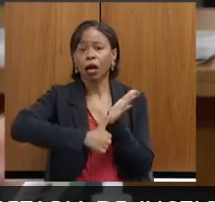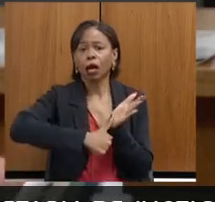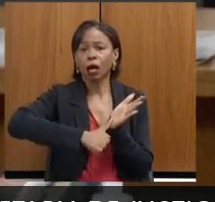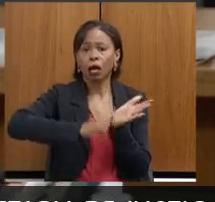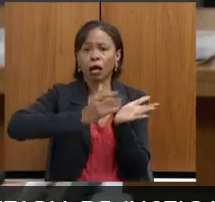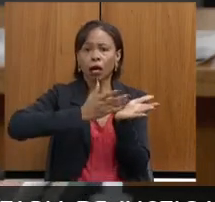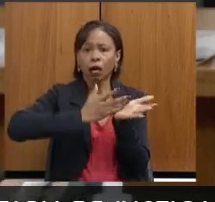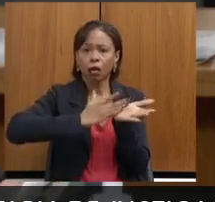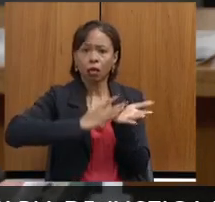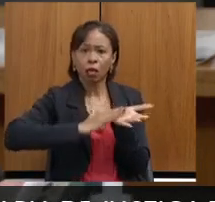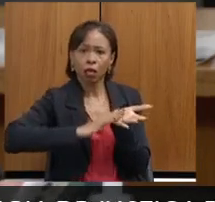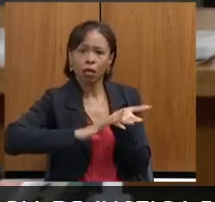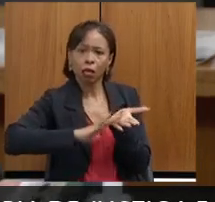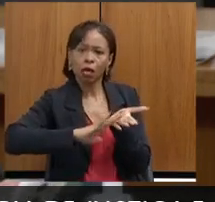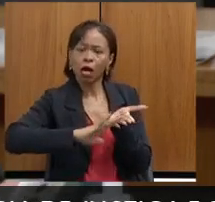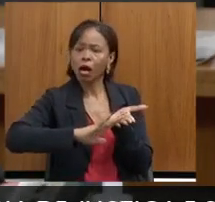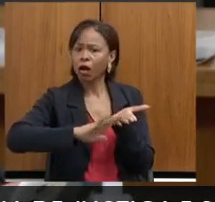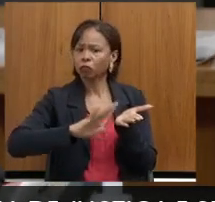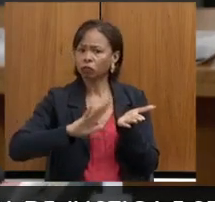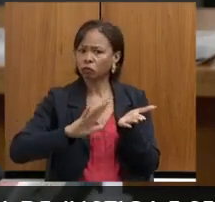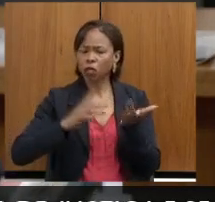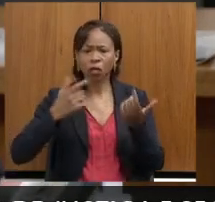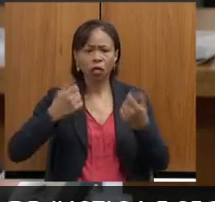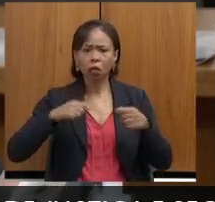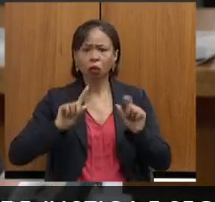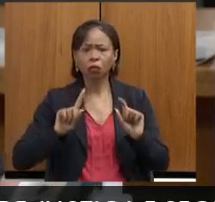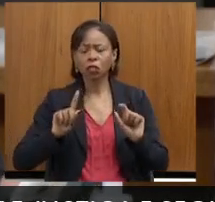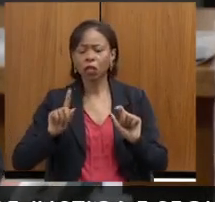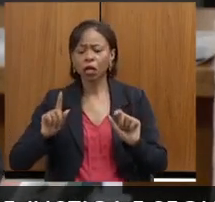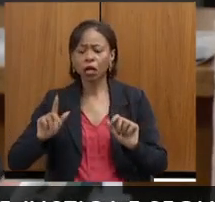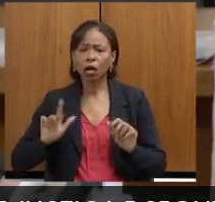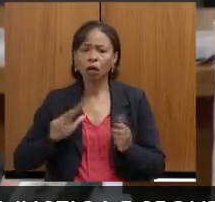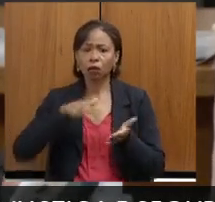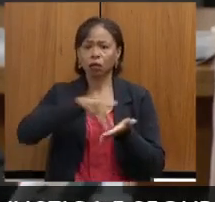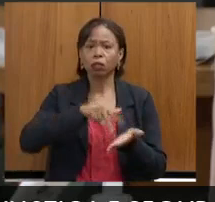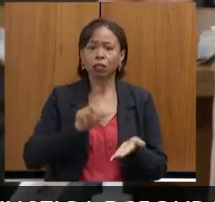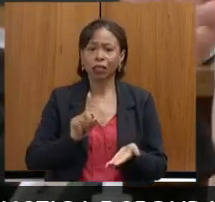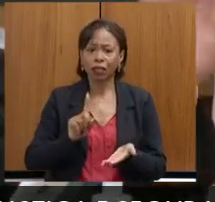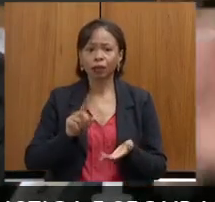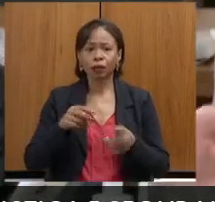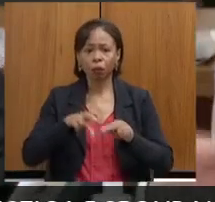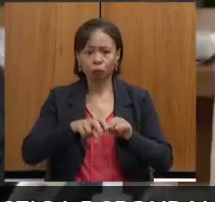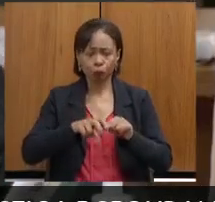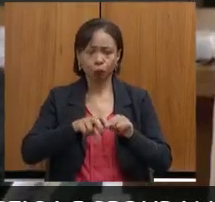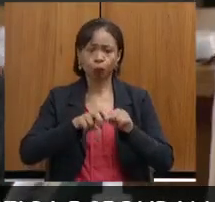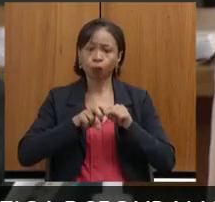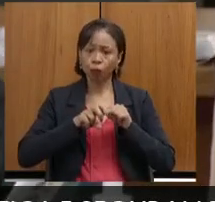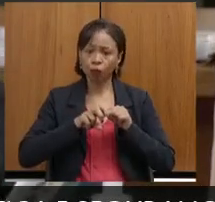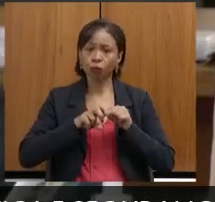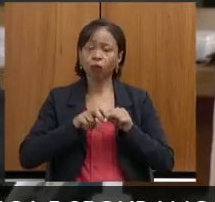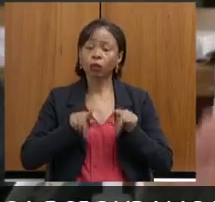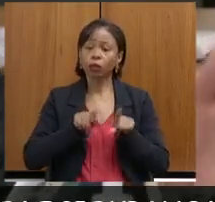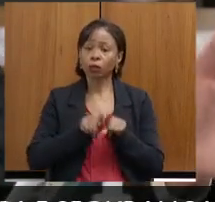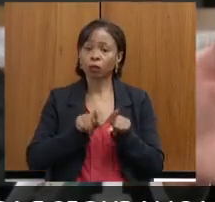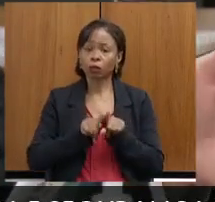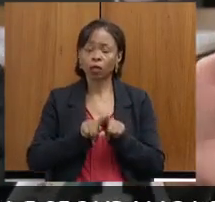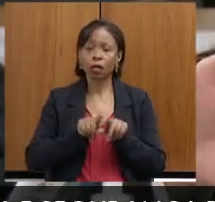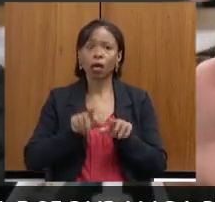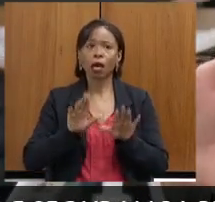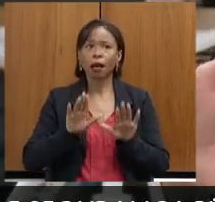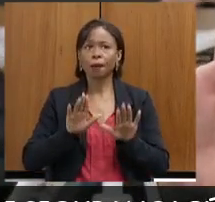digitais sem necessidade do endividamento com isso a também não teremos